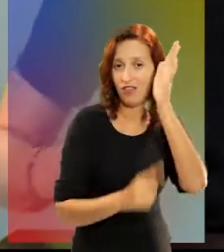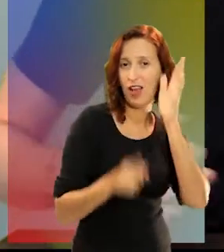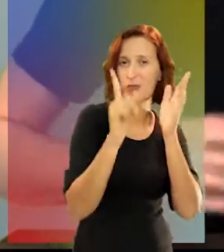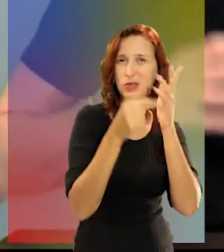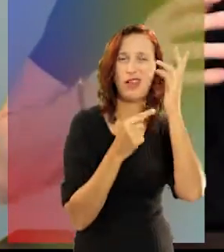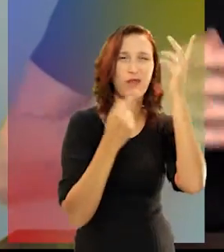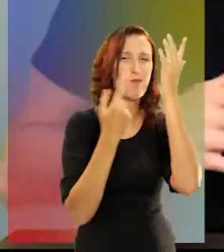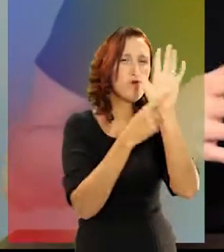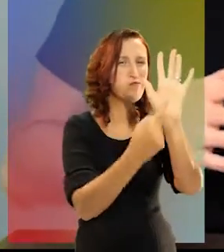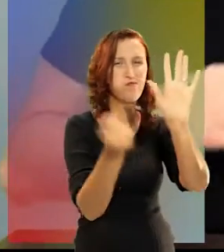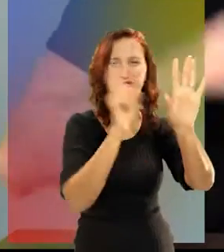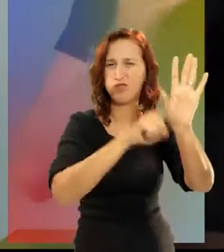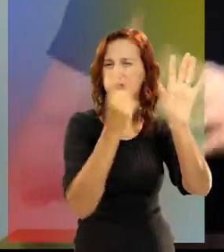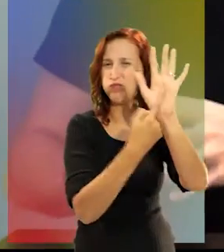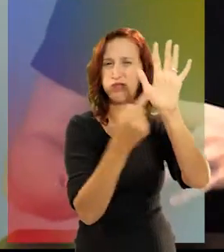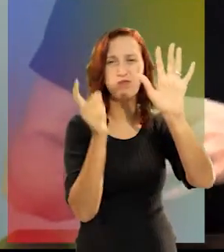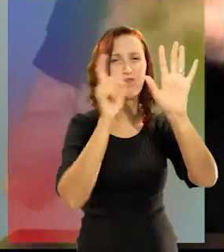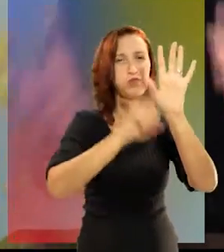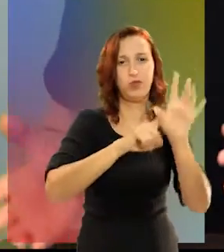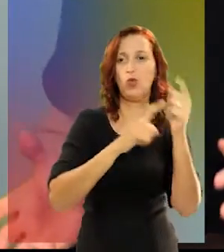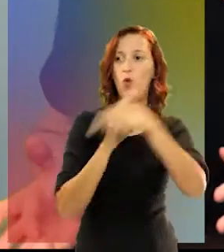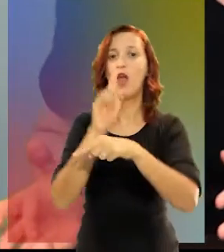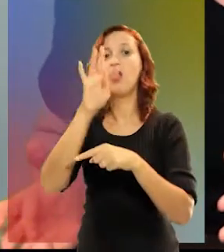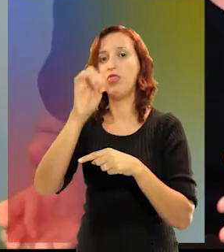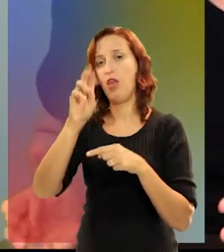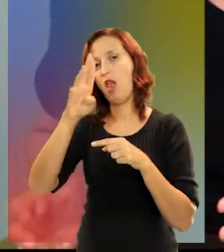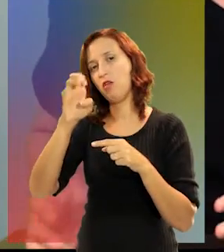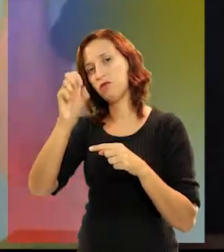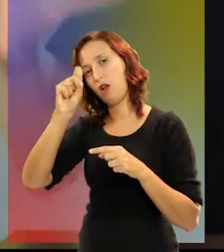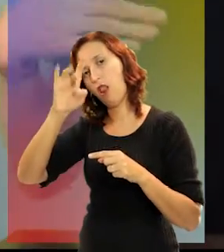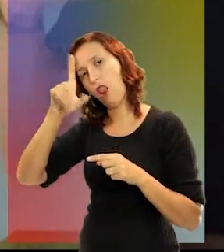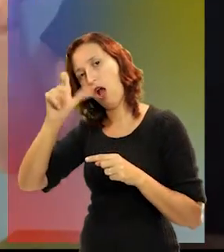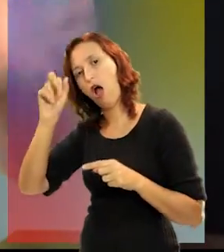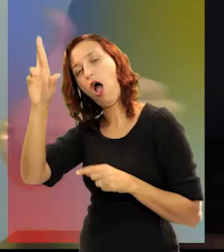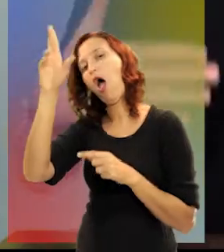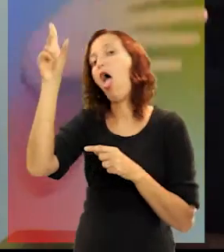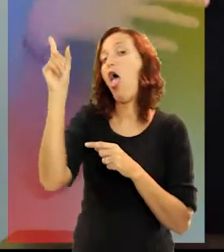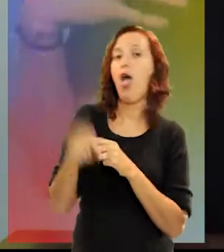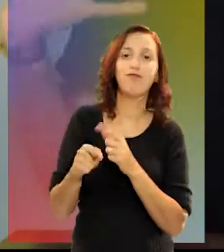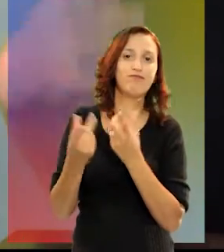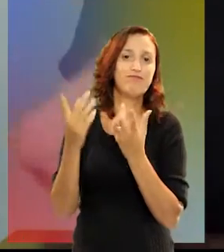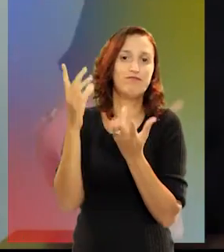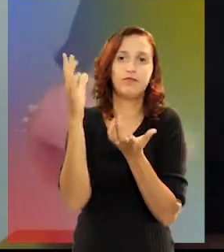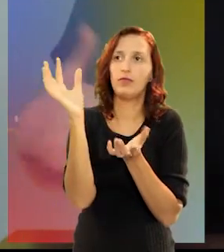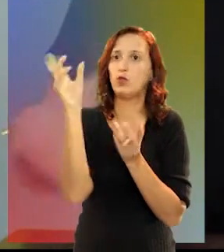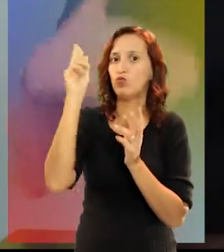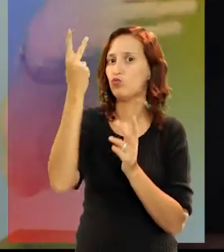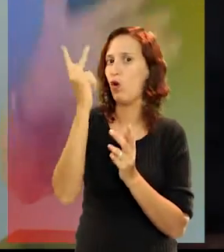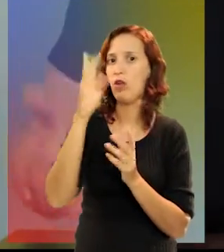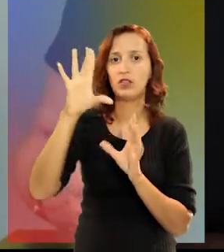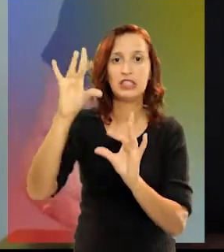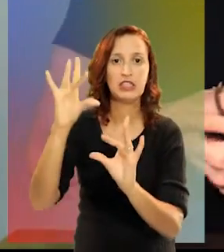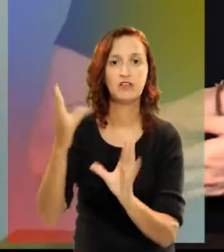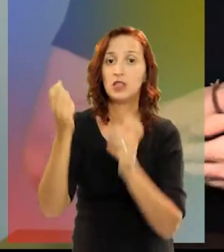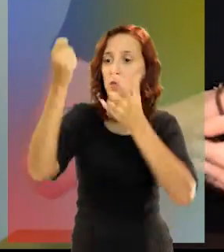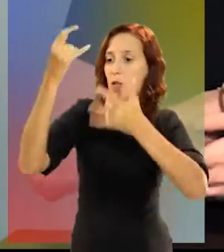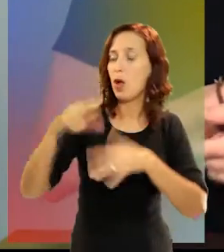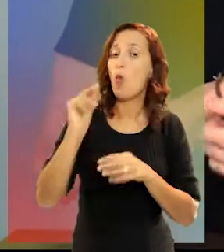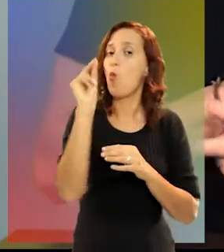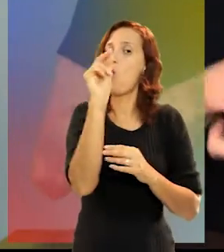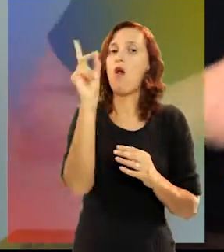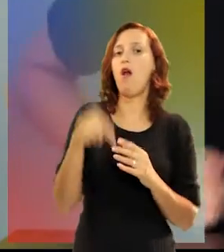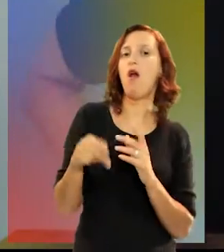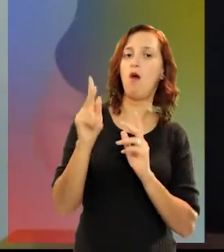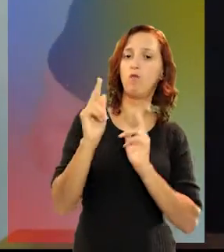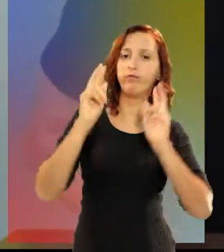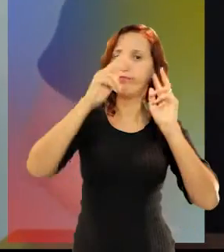pra caramba, né? Tem muitas metáforas. Agora, o Interestelar é um filme de ficção científica, que é explicando sobre o que a humanidade está fazendo com ela. Uma questão